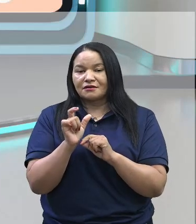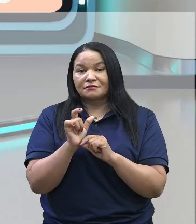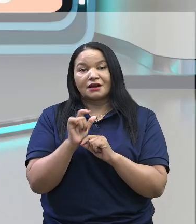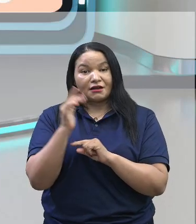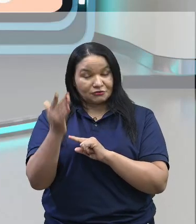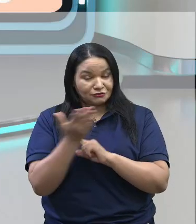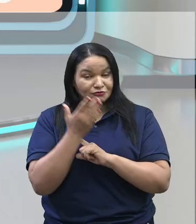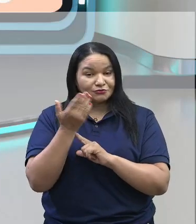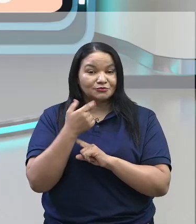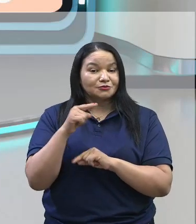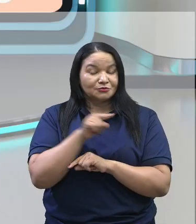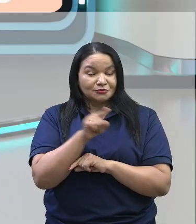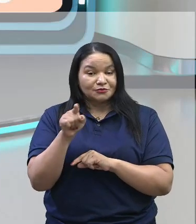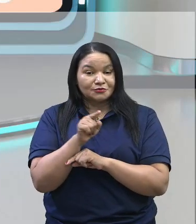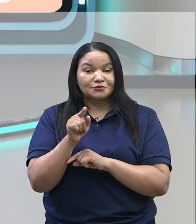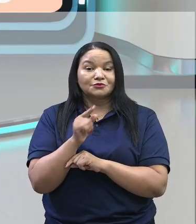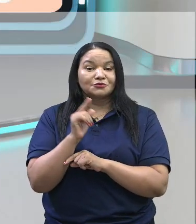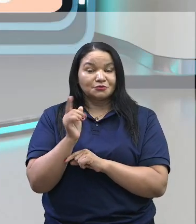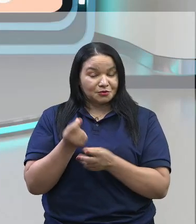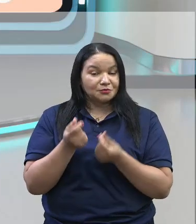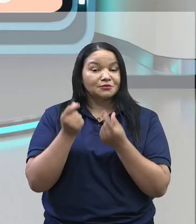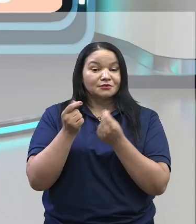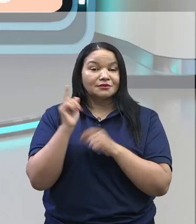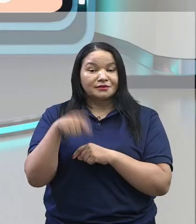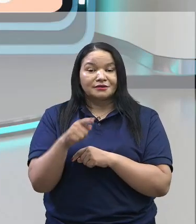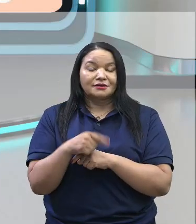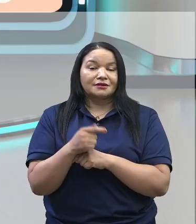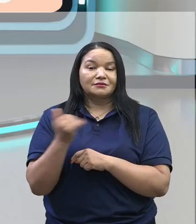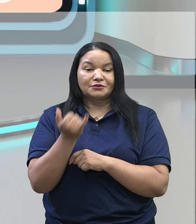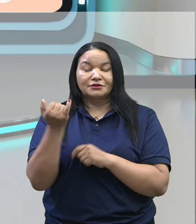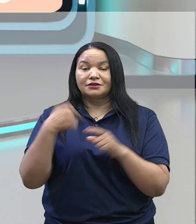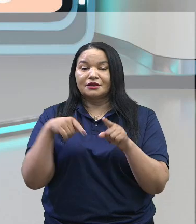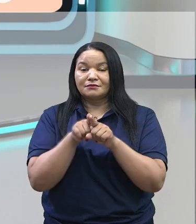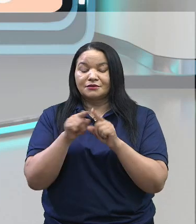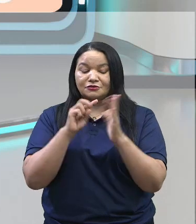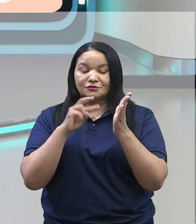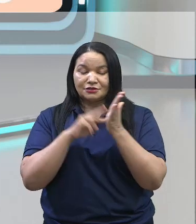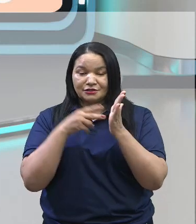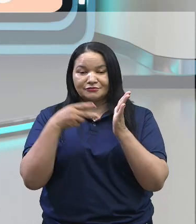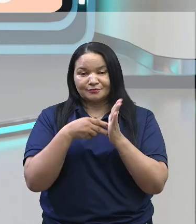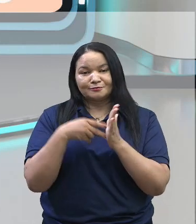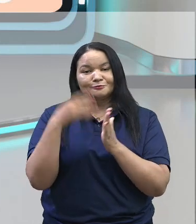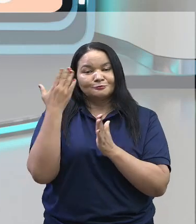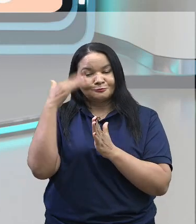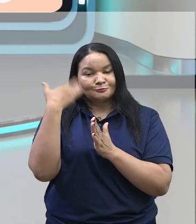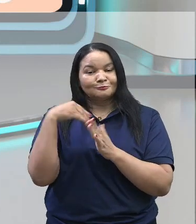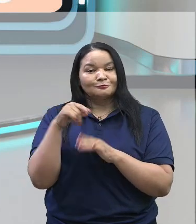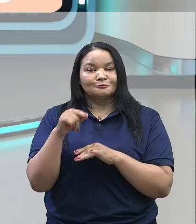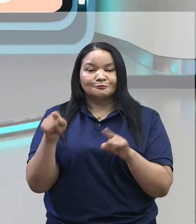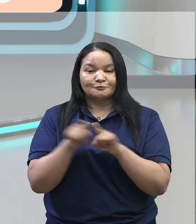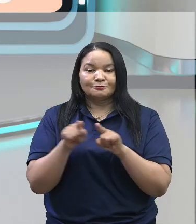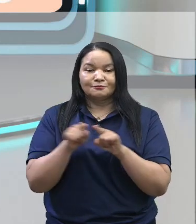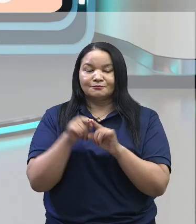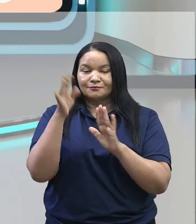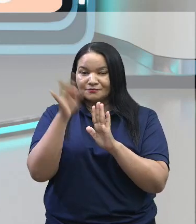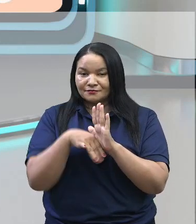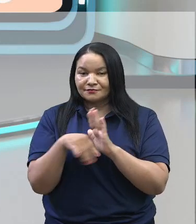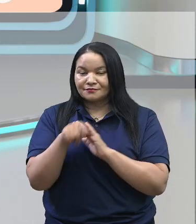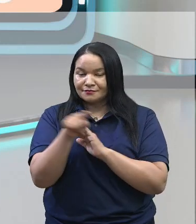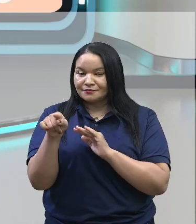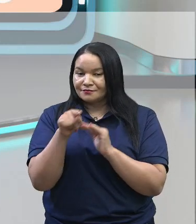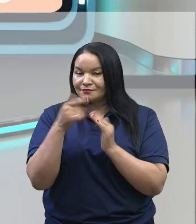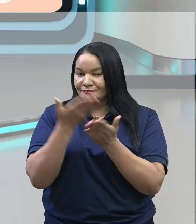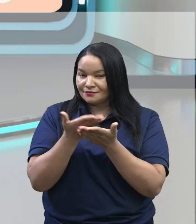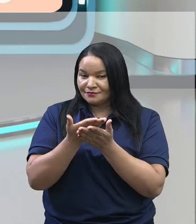enriquecer muito o contexto e o significado da interpretação desse texto que você está